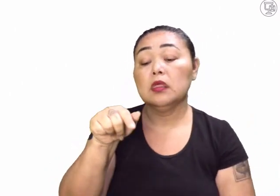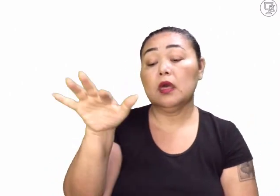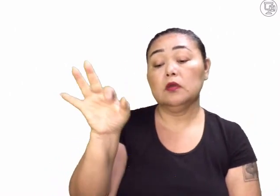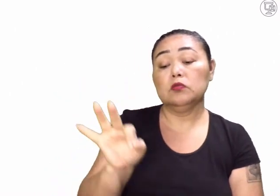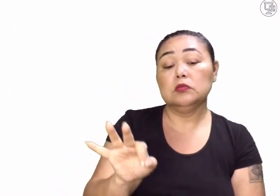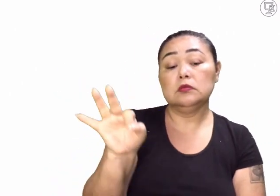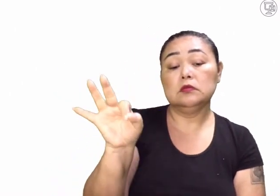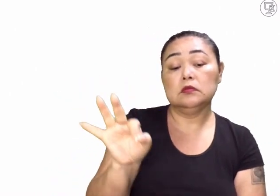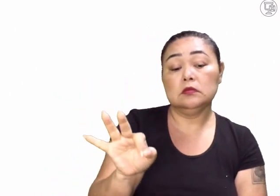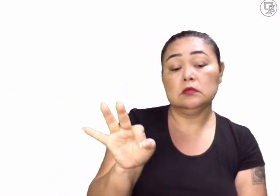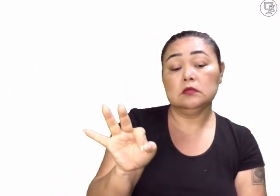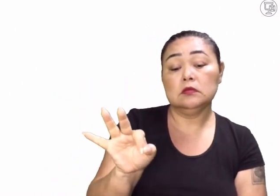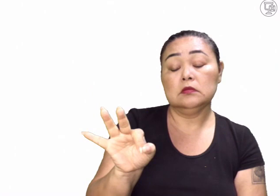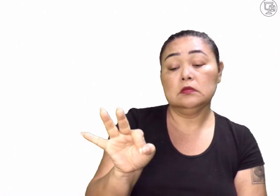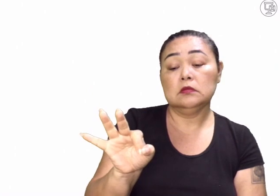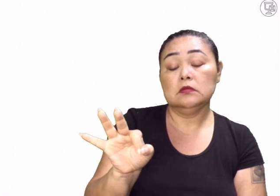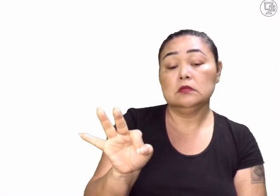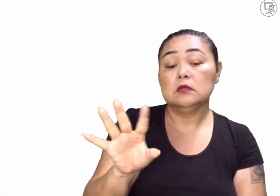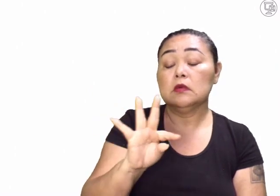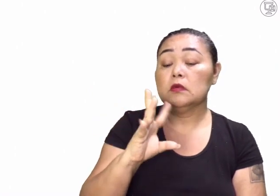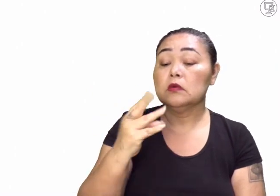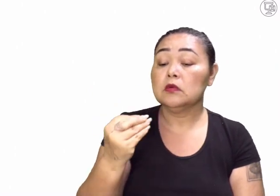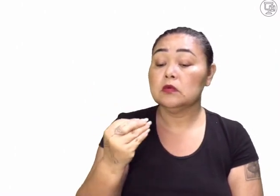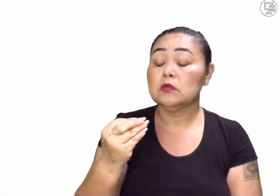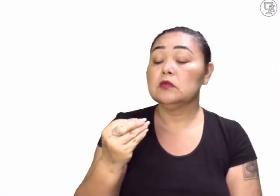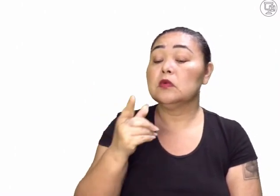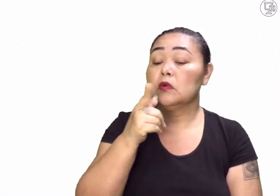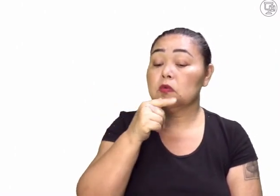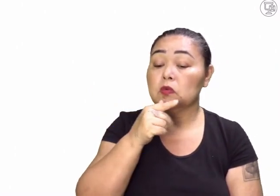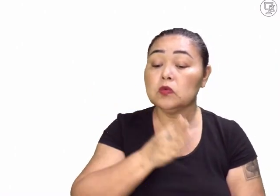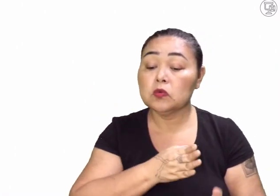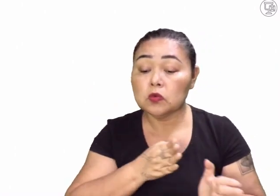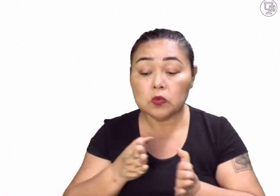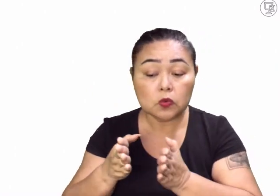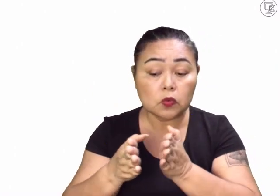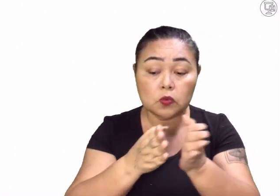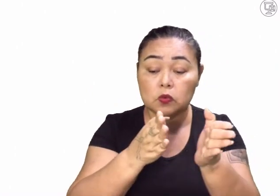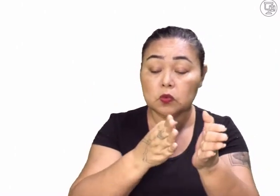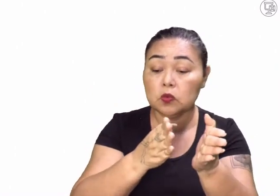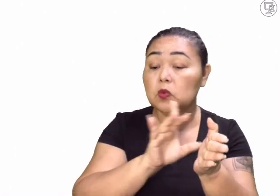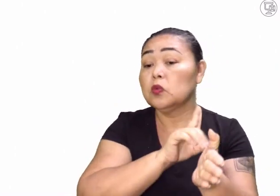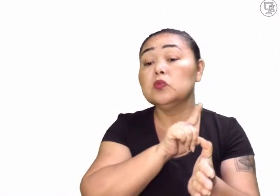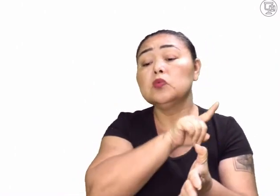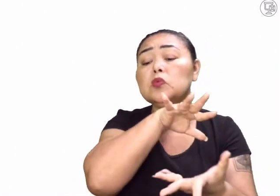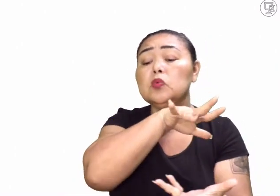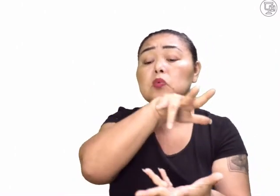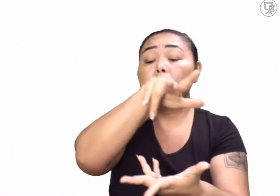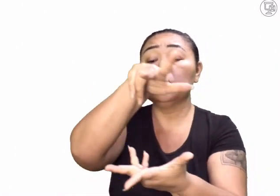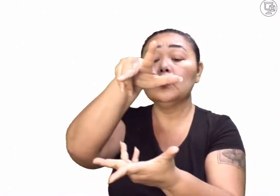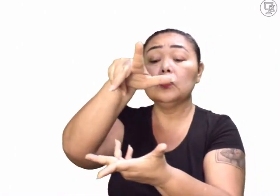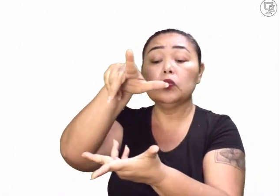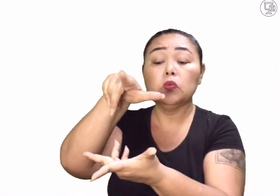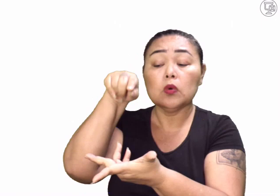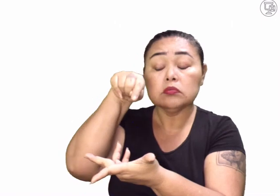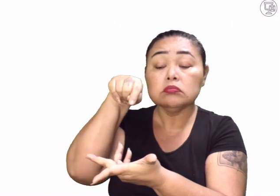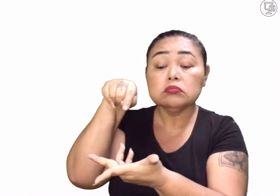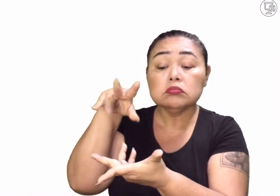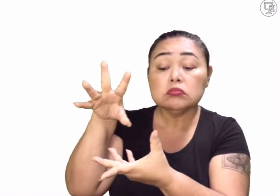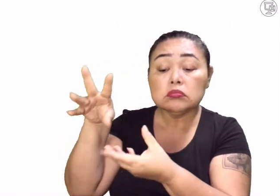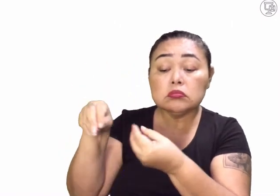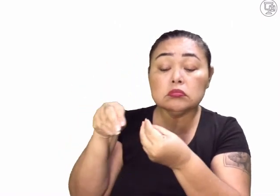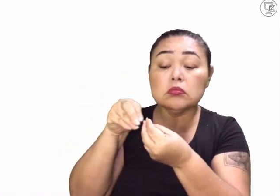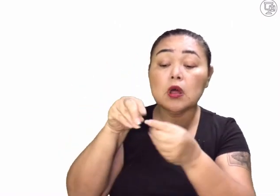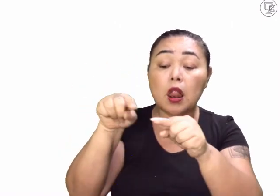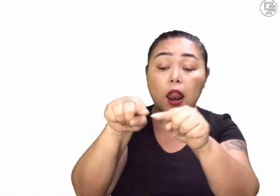7%, ou seja, todas as águas dos rios de todo o planeta Terra, junto com